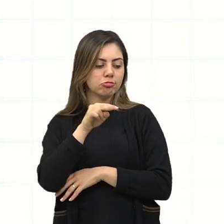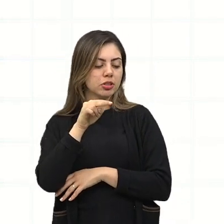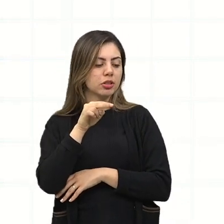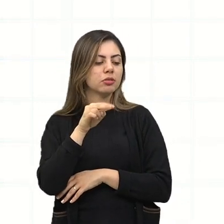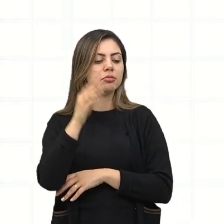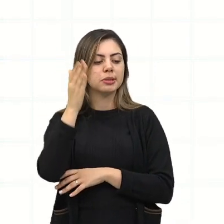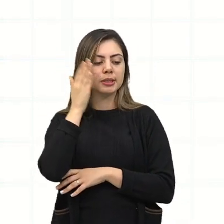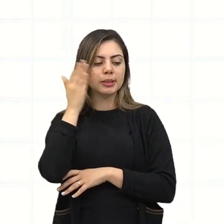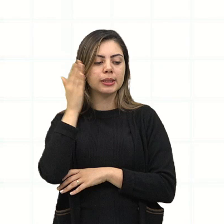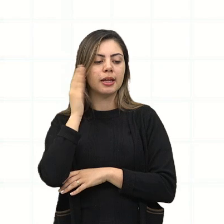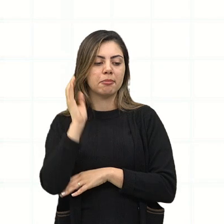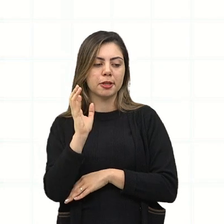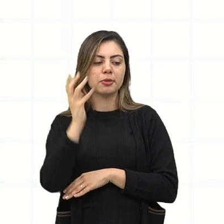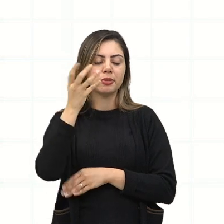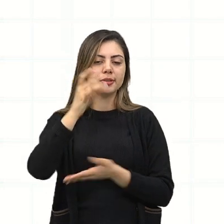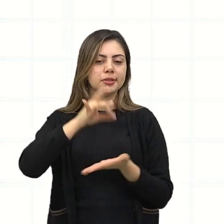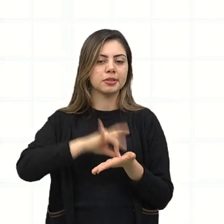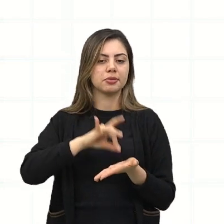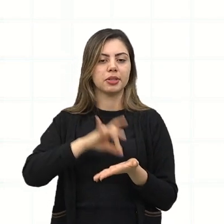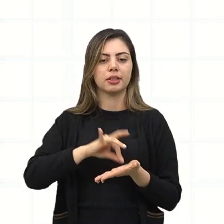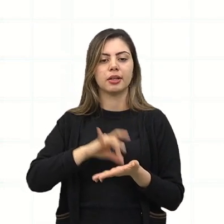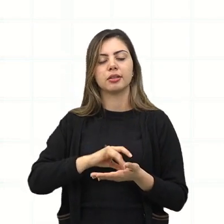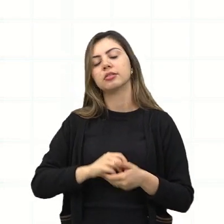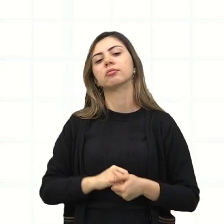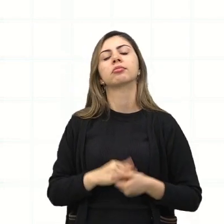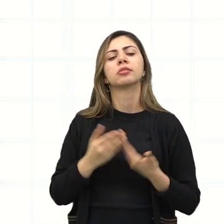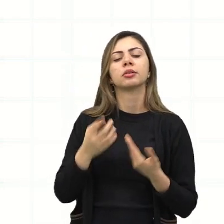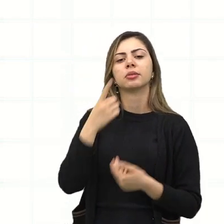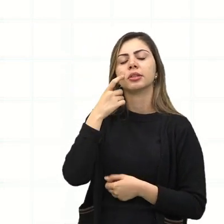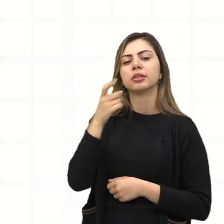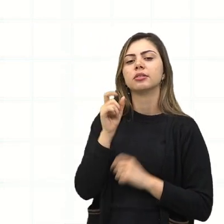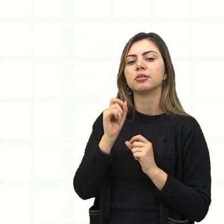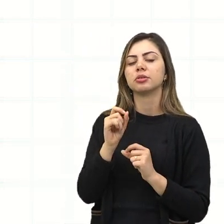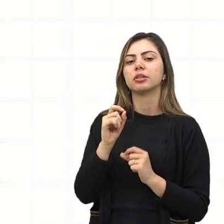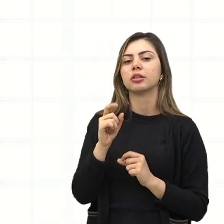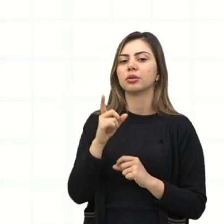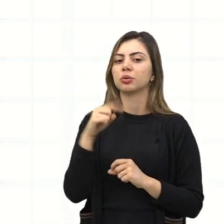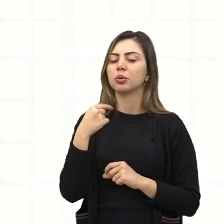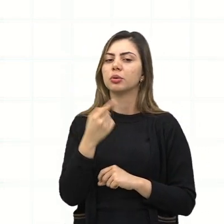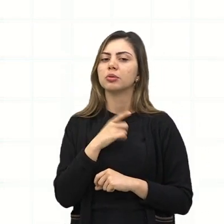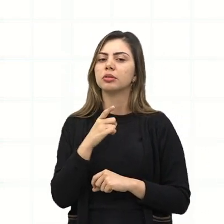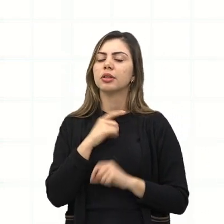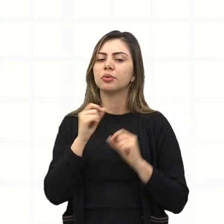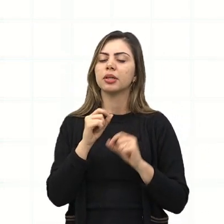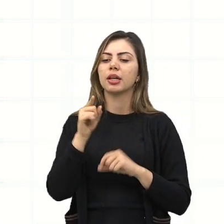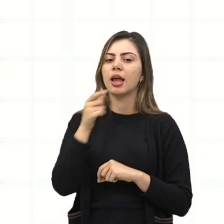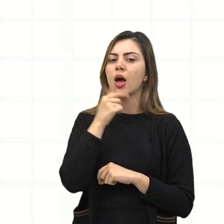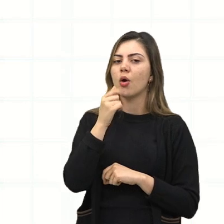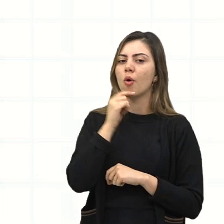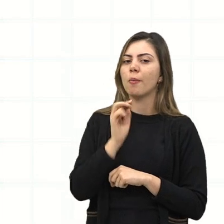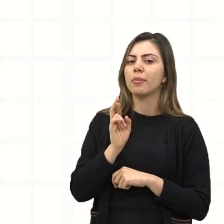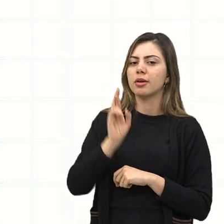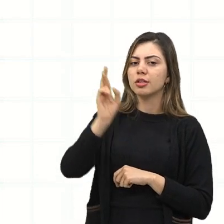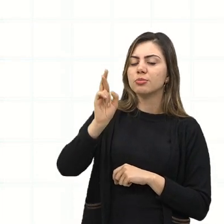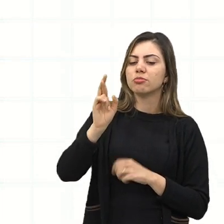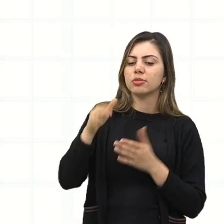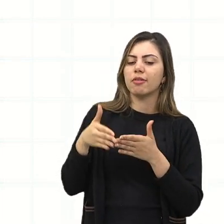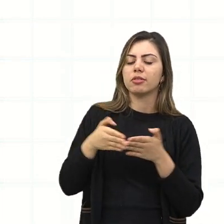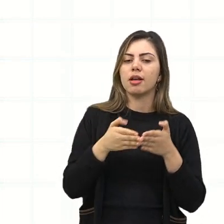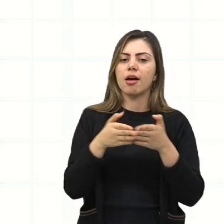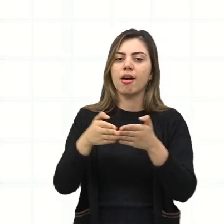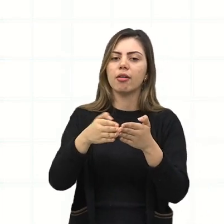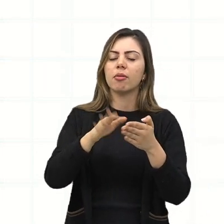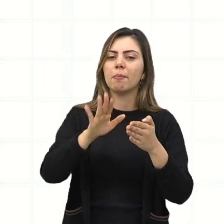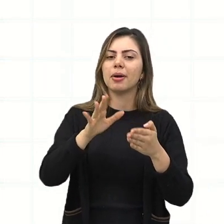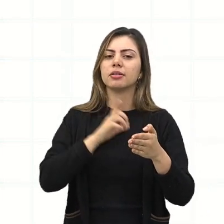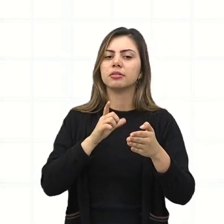segredo perdido na curva do rio. Isso aqui é interessante, porque ao mesmo tempo que nós temos essa referência ao Orelhana, a gente tem a ideia da Mãe